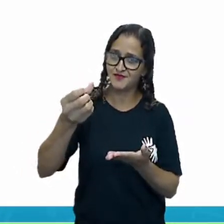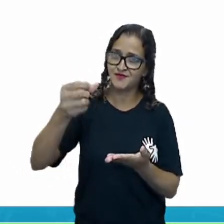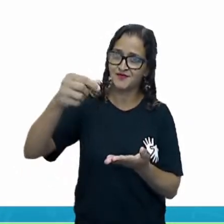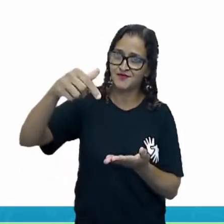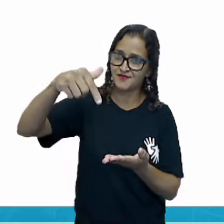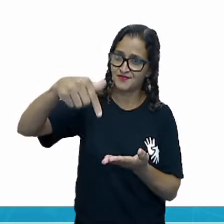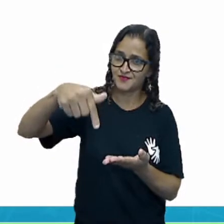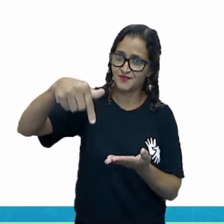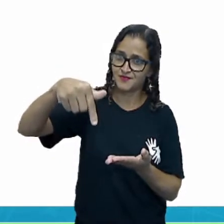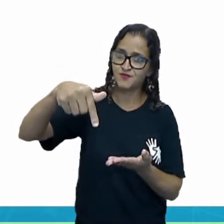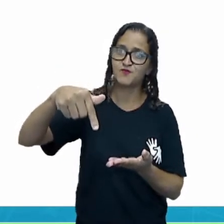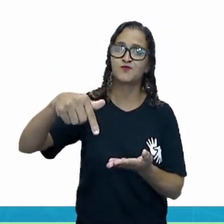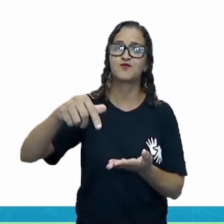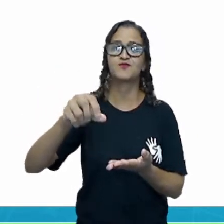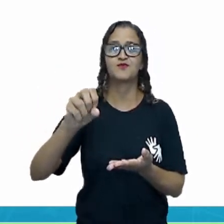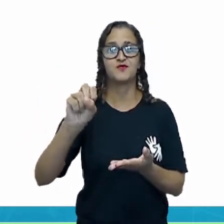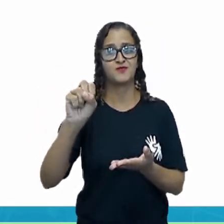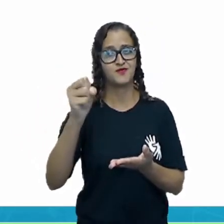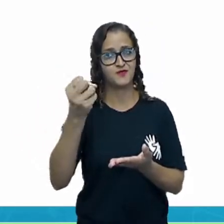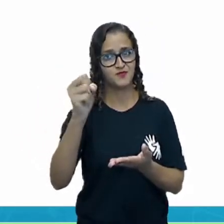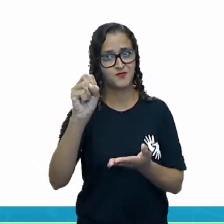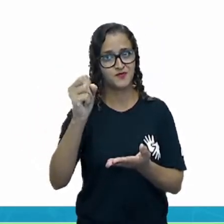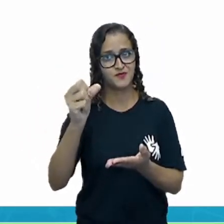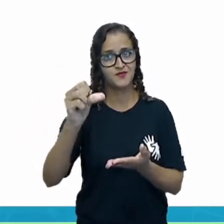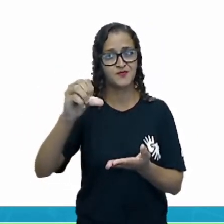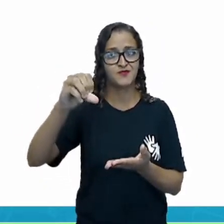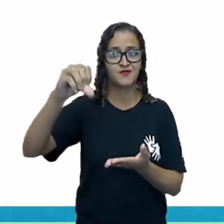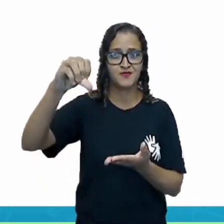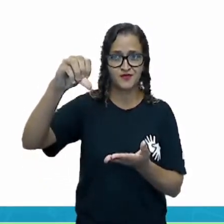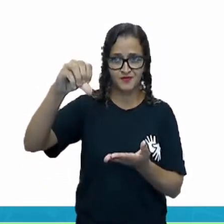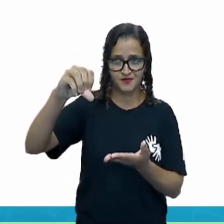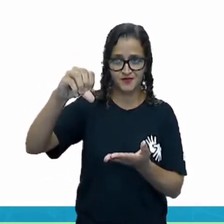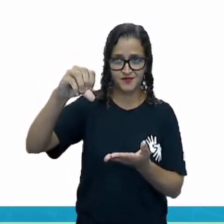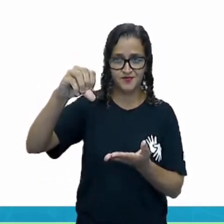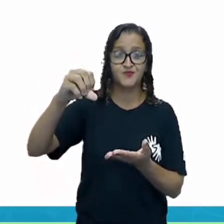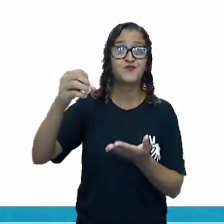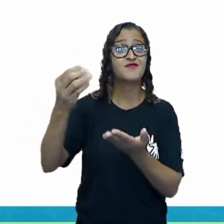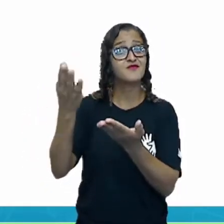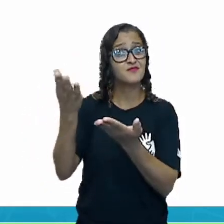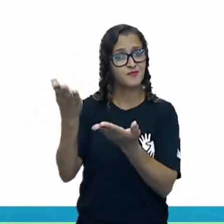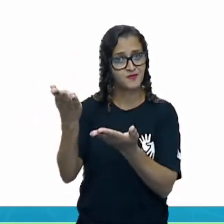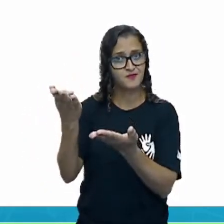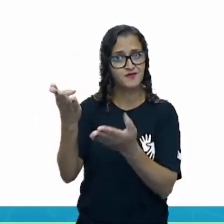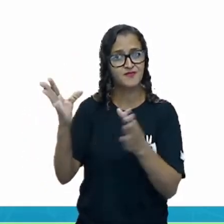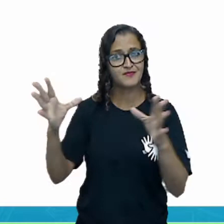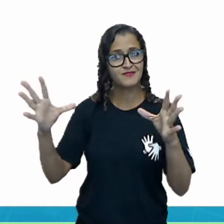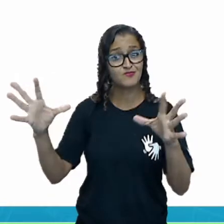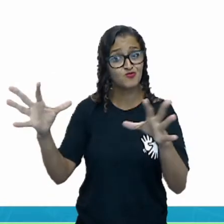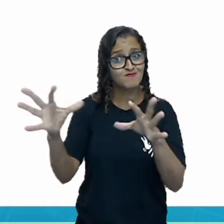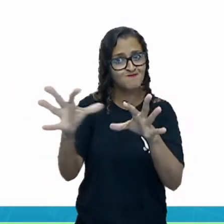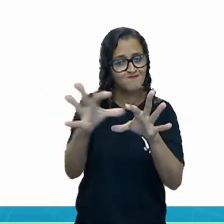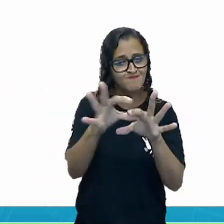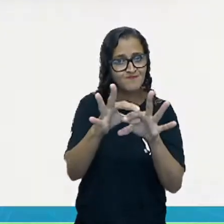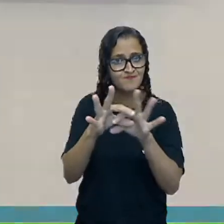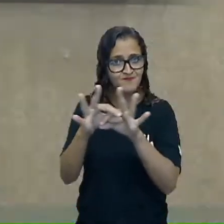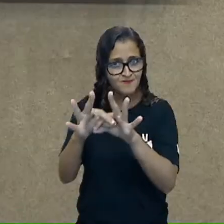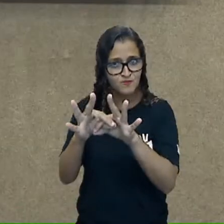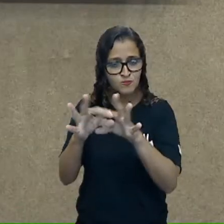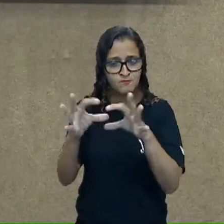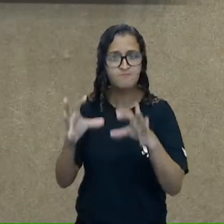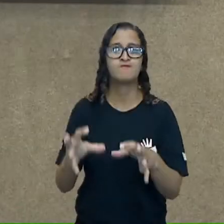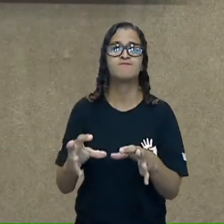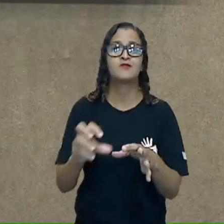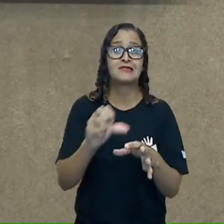6, 7, 8 e 9. Então, esses